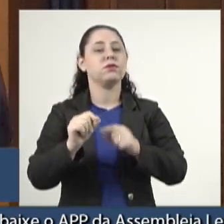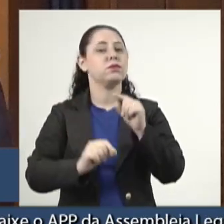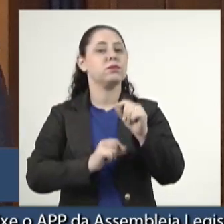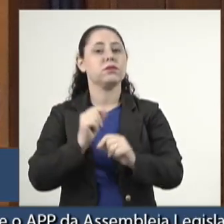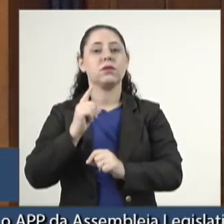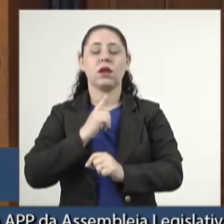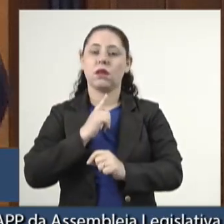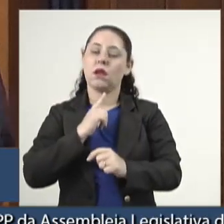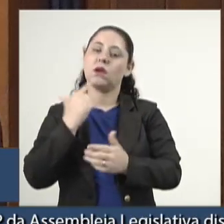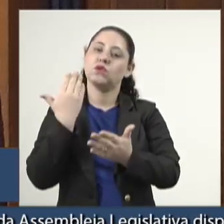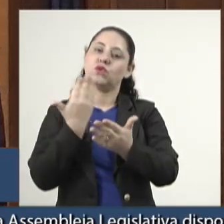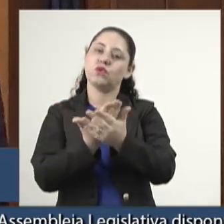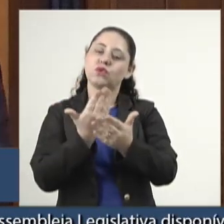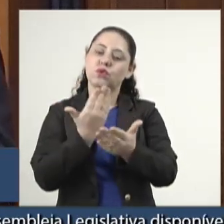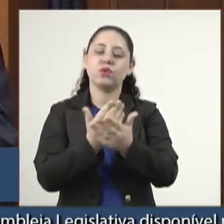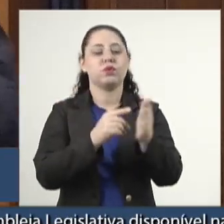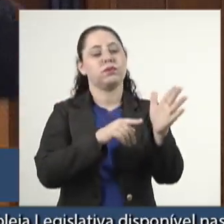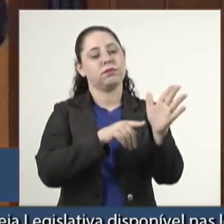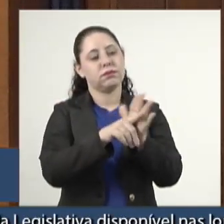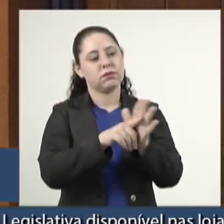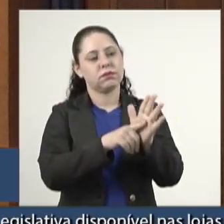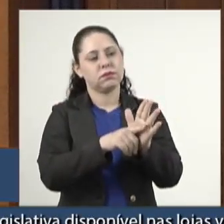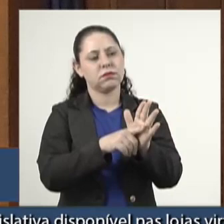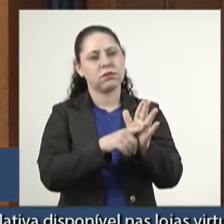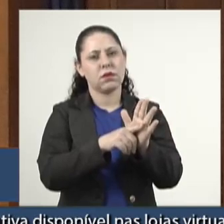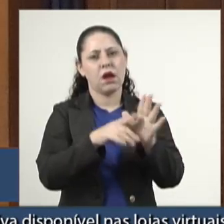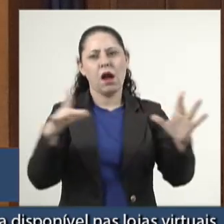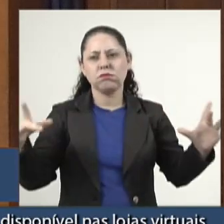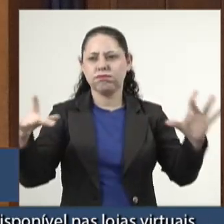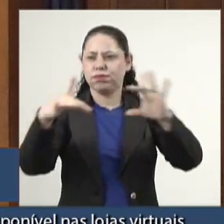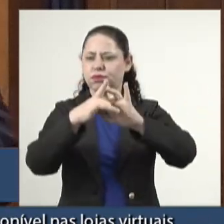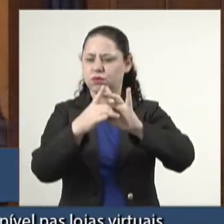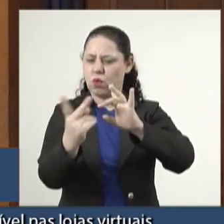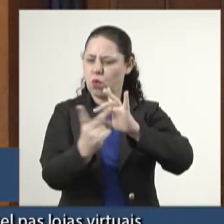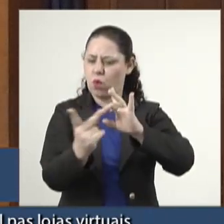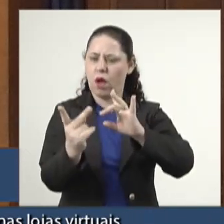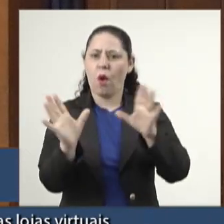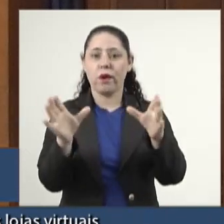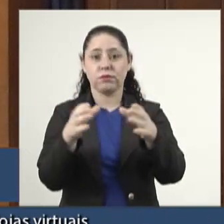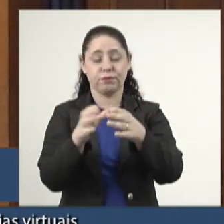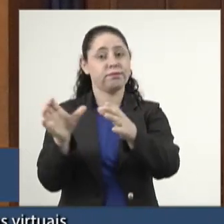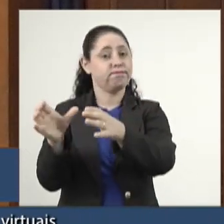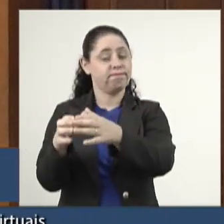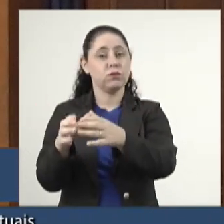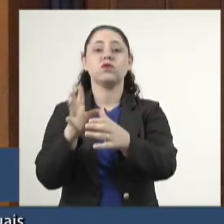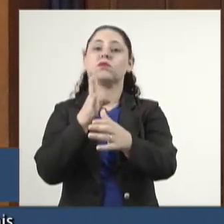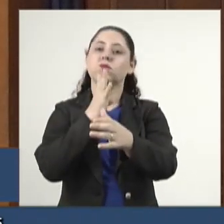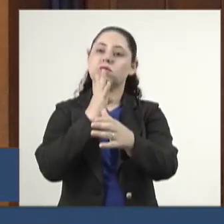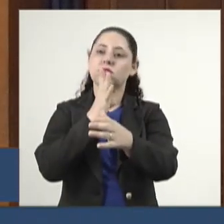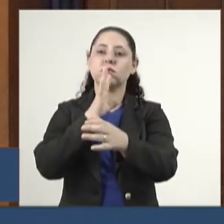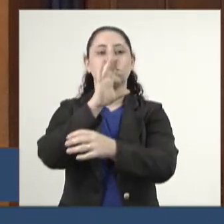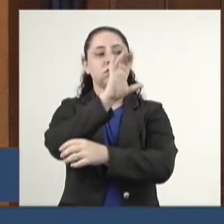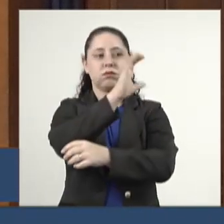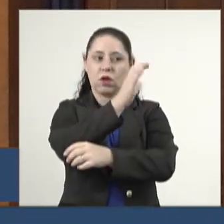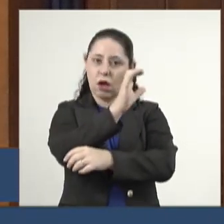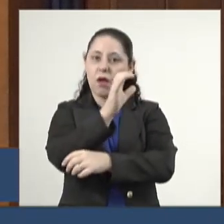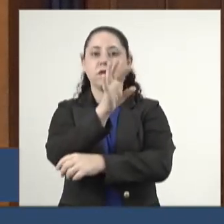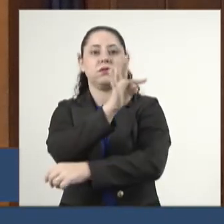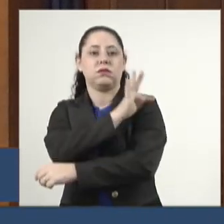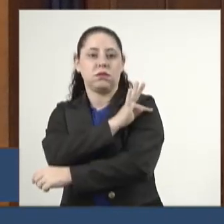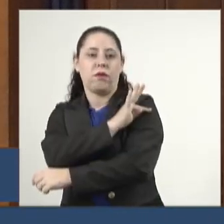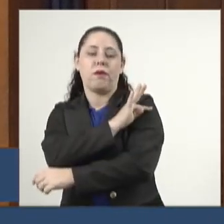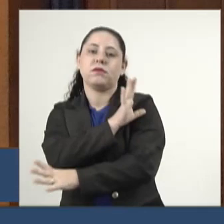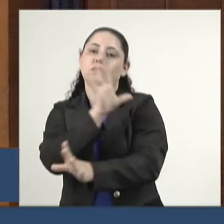tem estudos, pesquisas. Eu acho que nós temos que juntar essas duas coisas, né? O conhecimento científico, técnico,